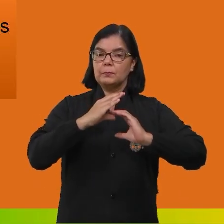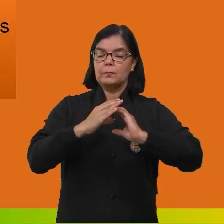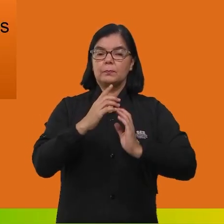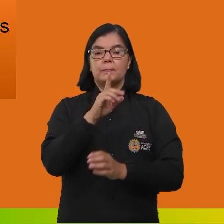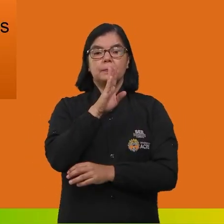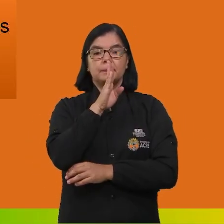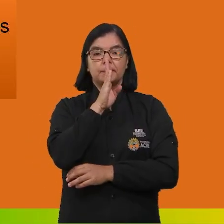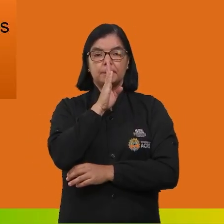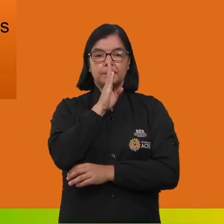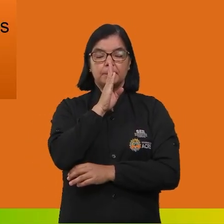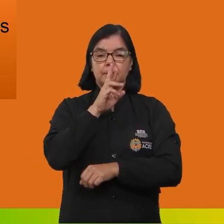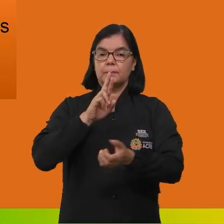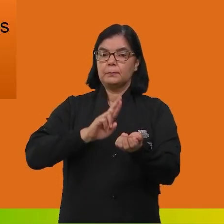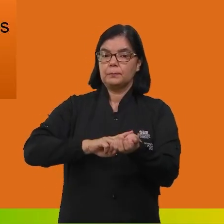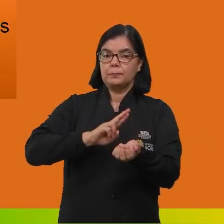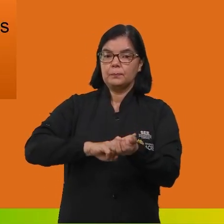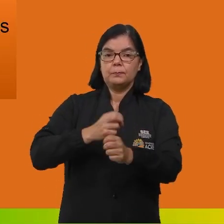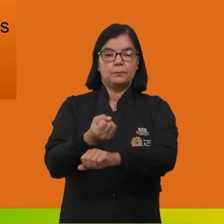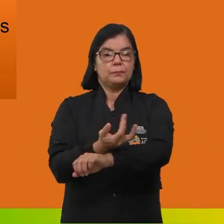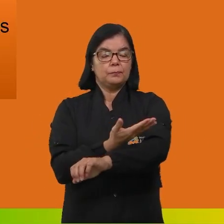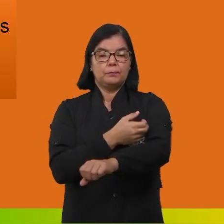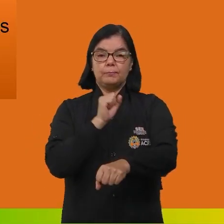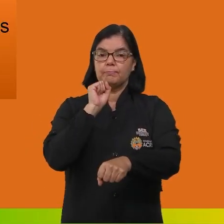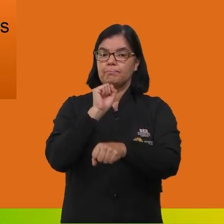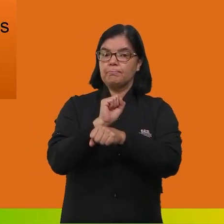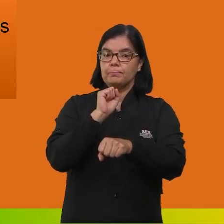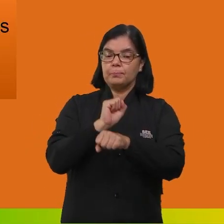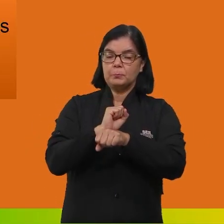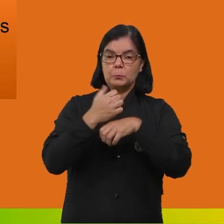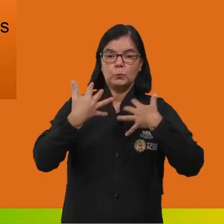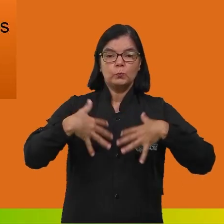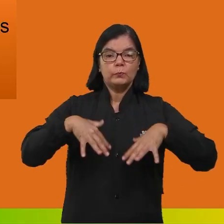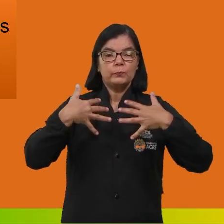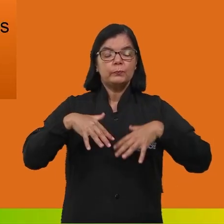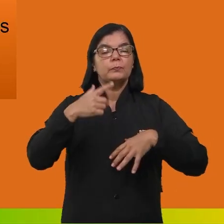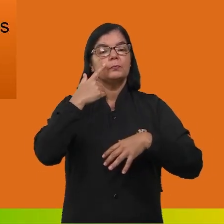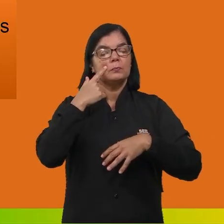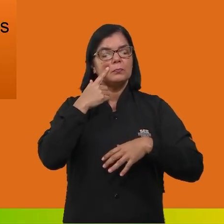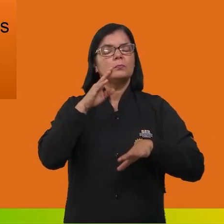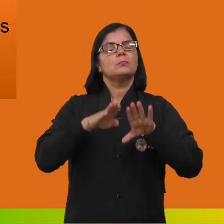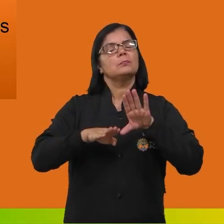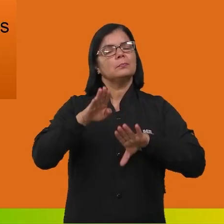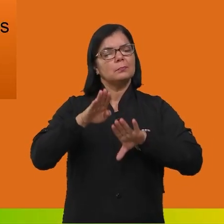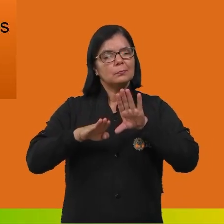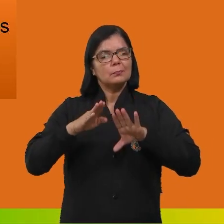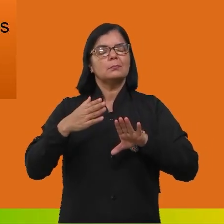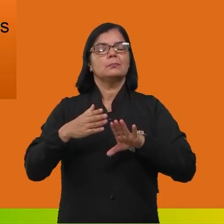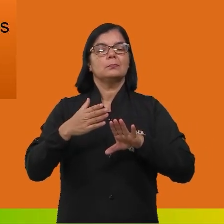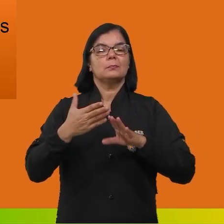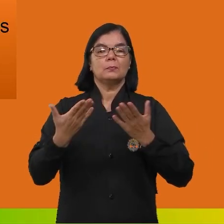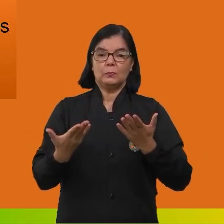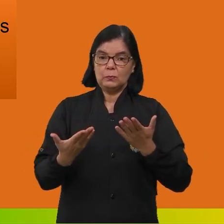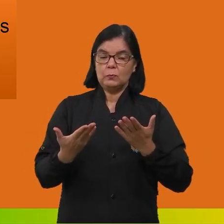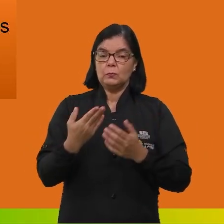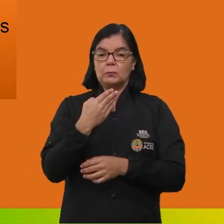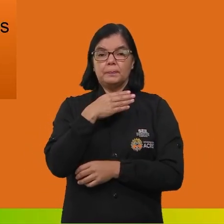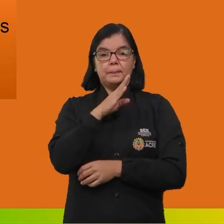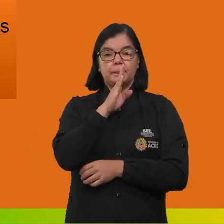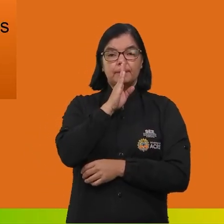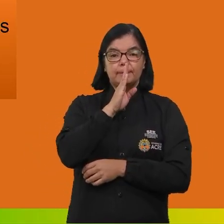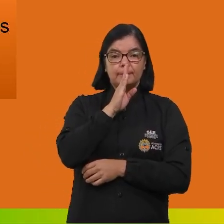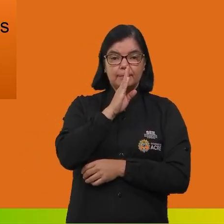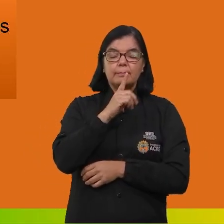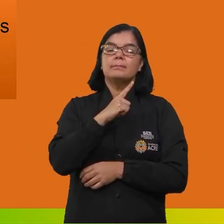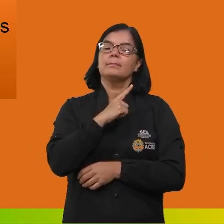silêncio. Ritmo, emoção, pausas dramáticas. Então, a gente observa que muitas vezes, apesar do silêncio